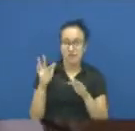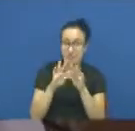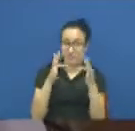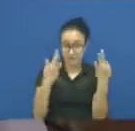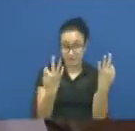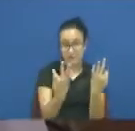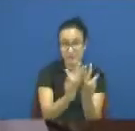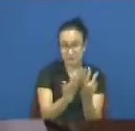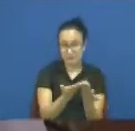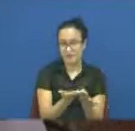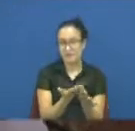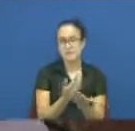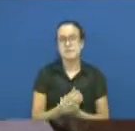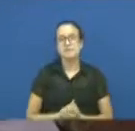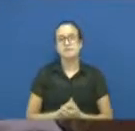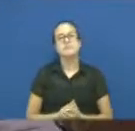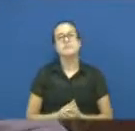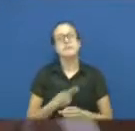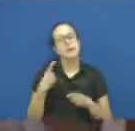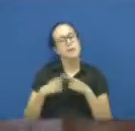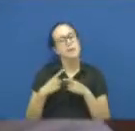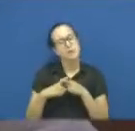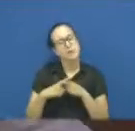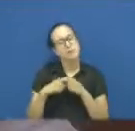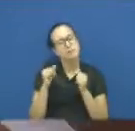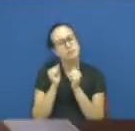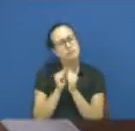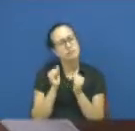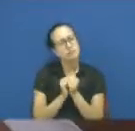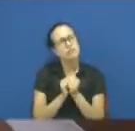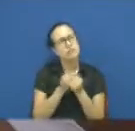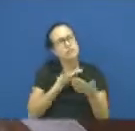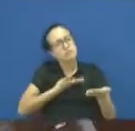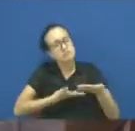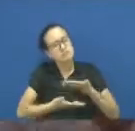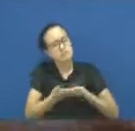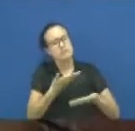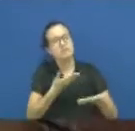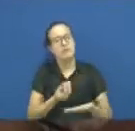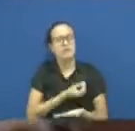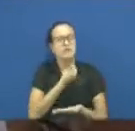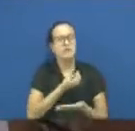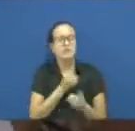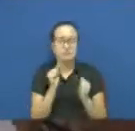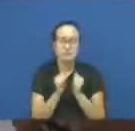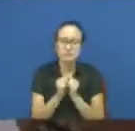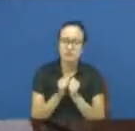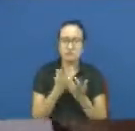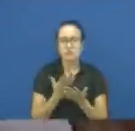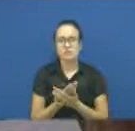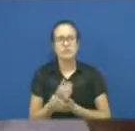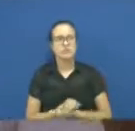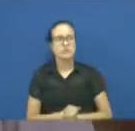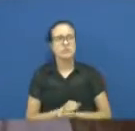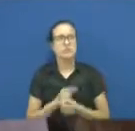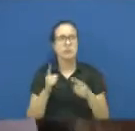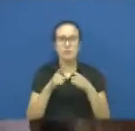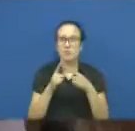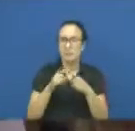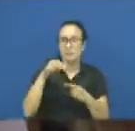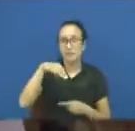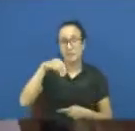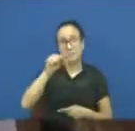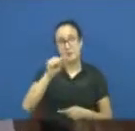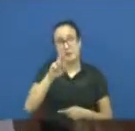convivência muito grande com vários deles, e tenho ainda até hoje. O Marcelo, Dr. Marcelo